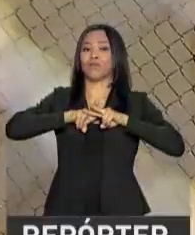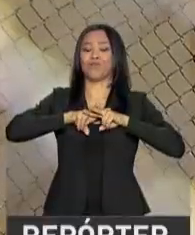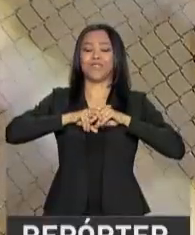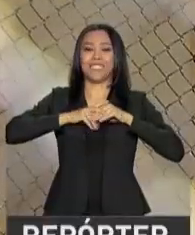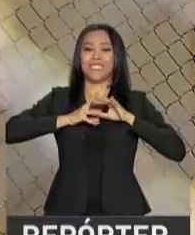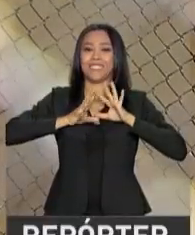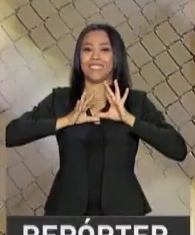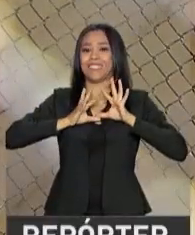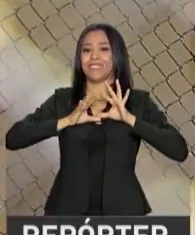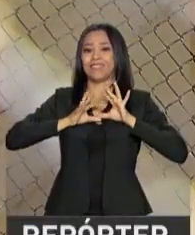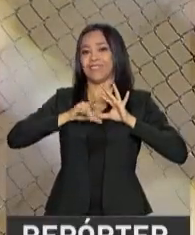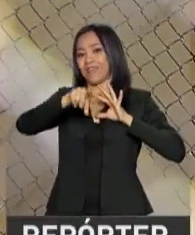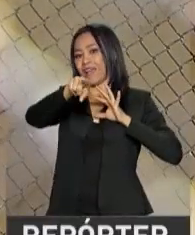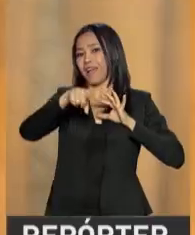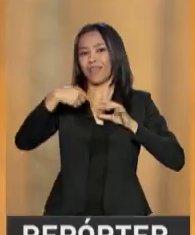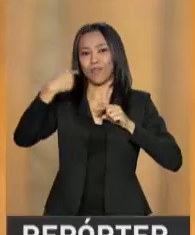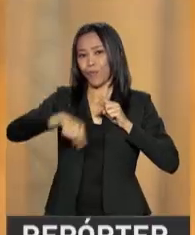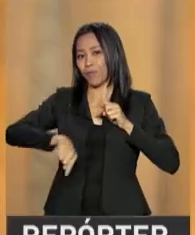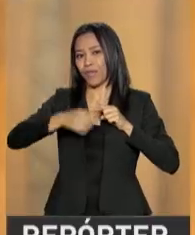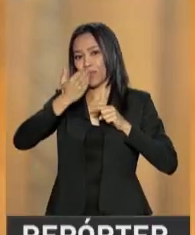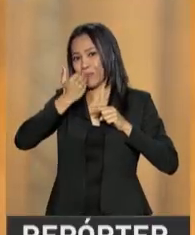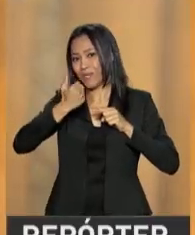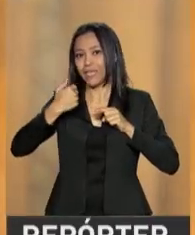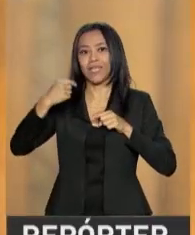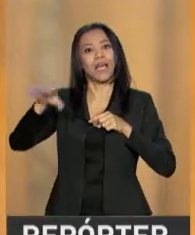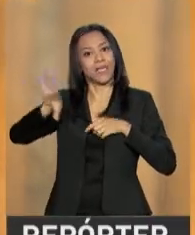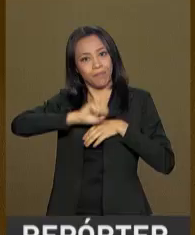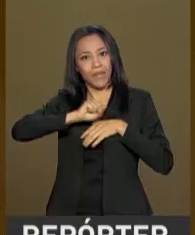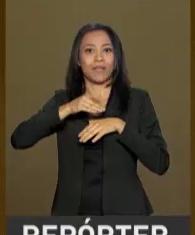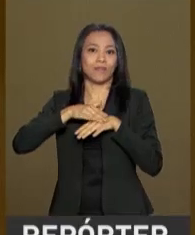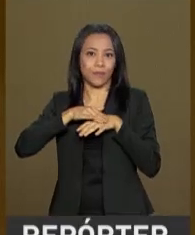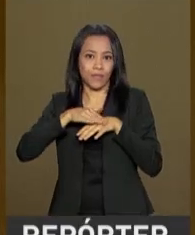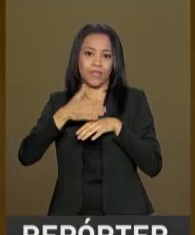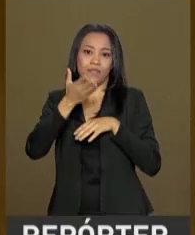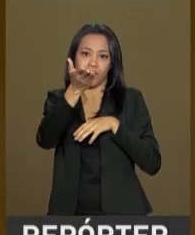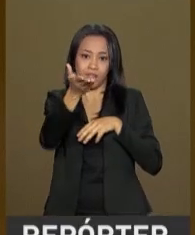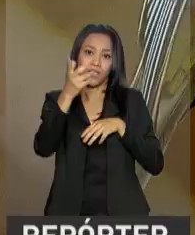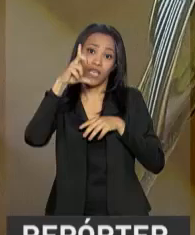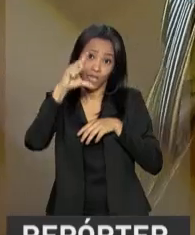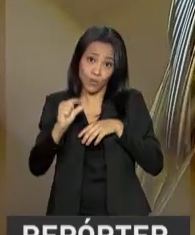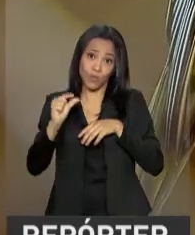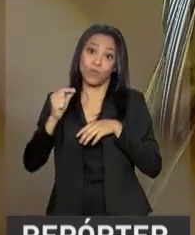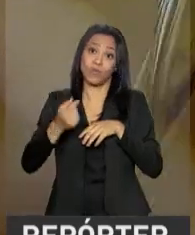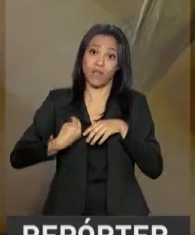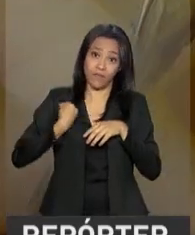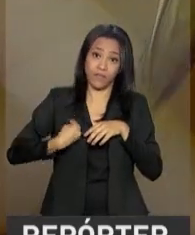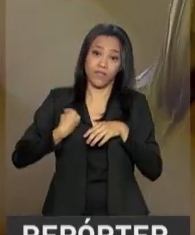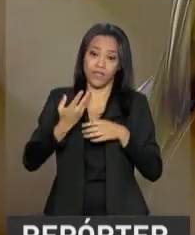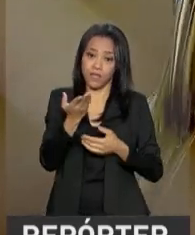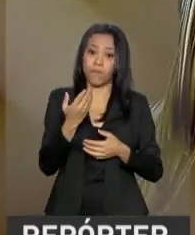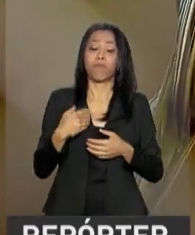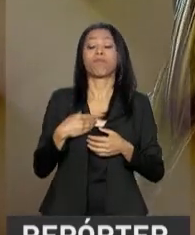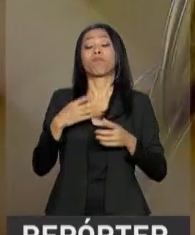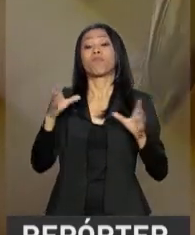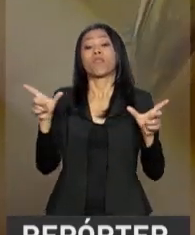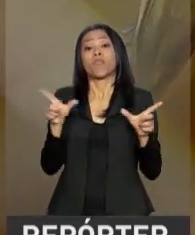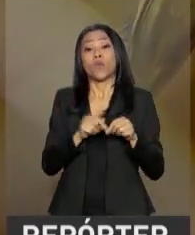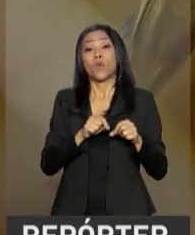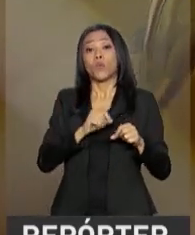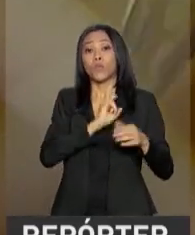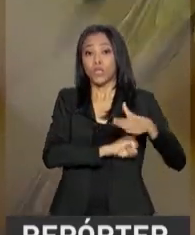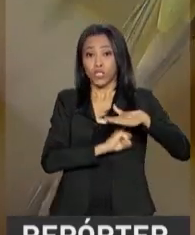de uma alimentação inapropriada e de doenças que reduzem os anos de vida o instituto chico mendes de conservação